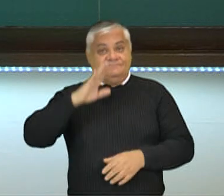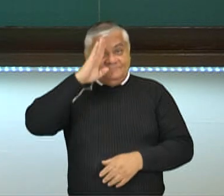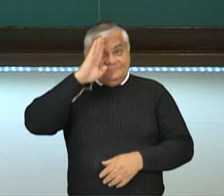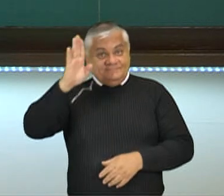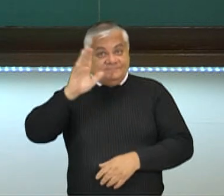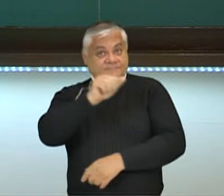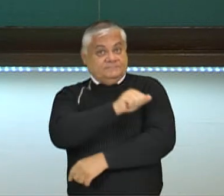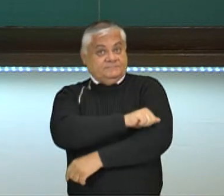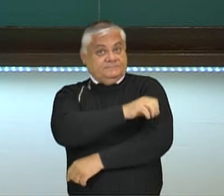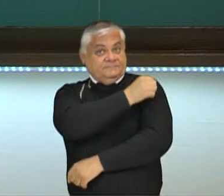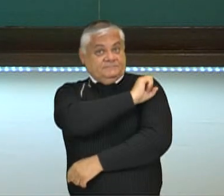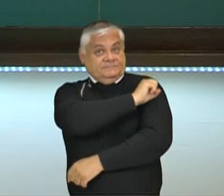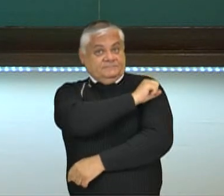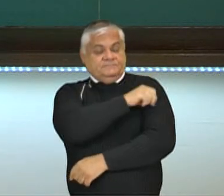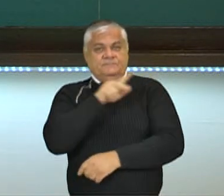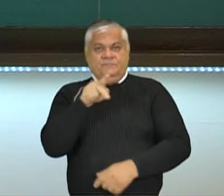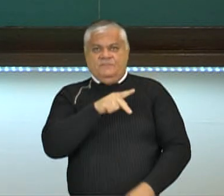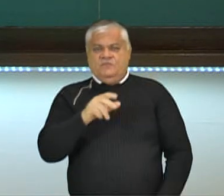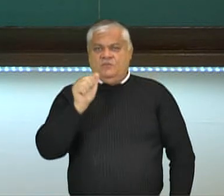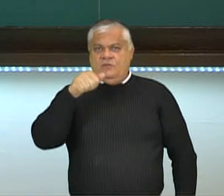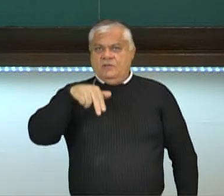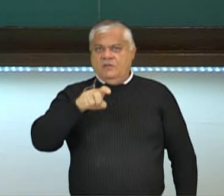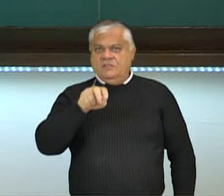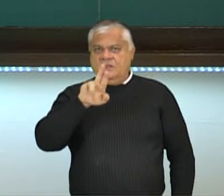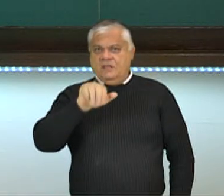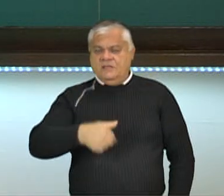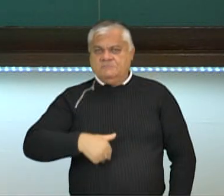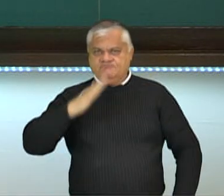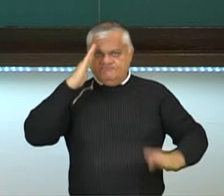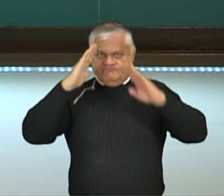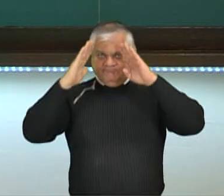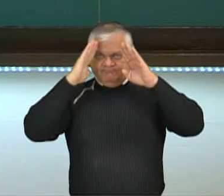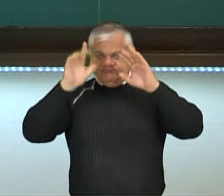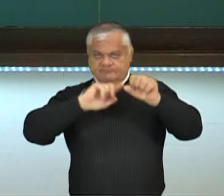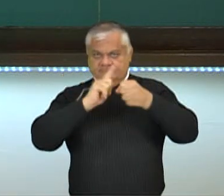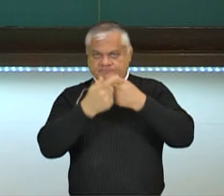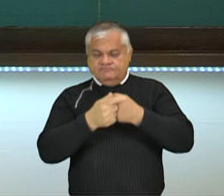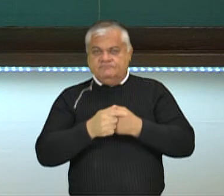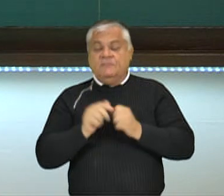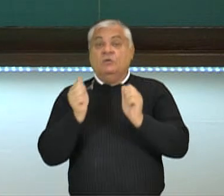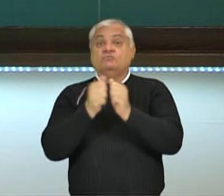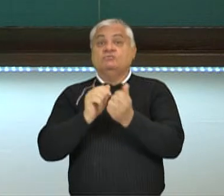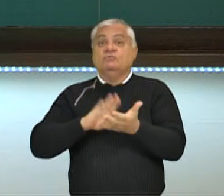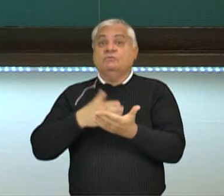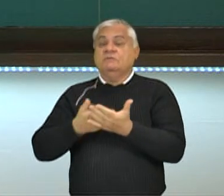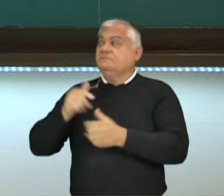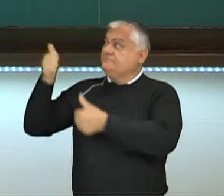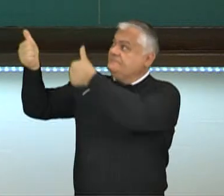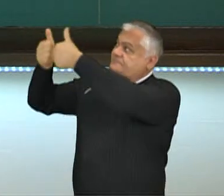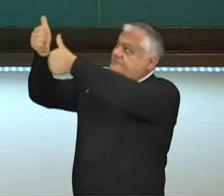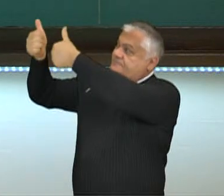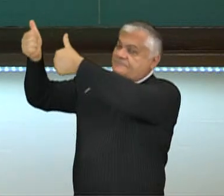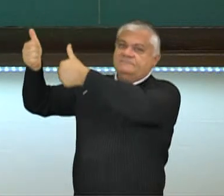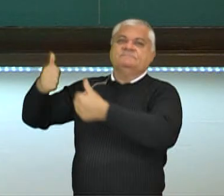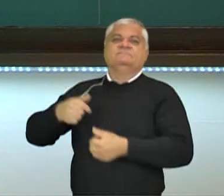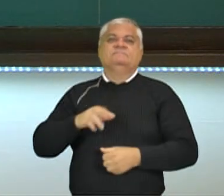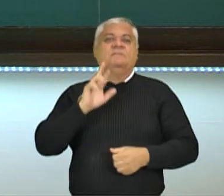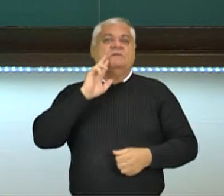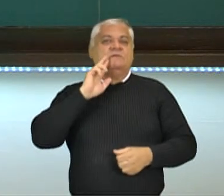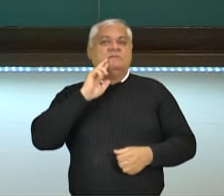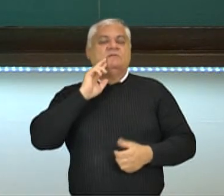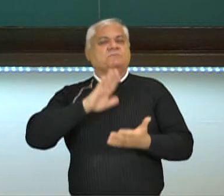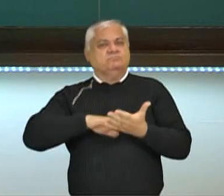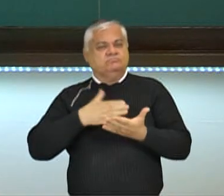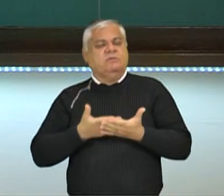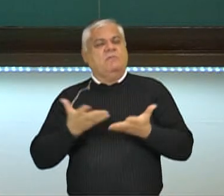Olá, estudante do 8º ano, eu sou o professor André, saudações geográficas, estamos aqui com o Ronaldo, tudo bem, Ronaldo? Queria